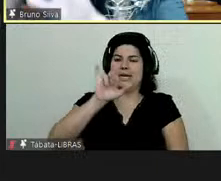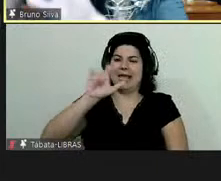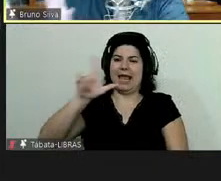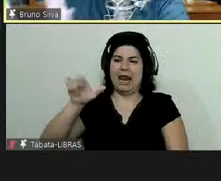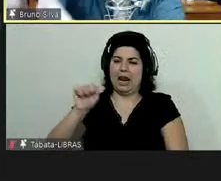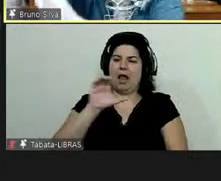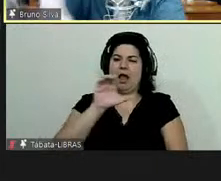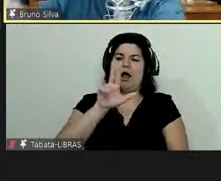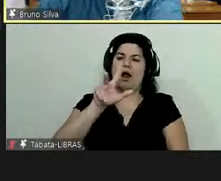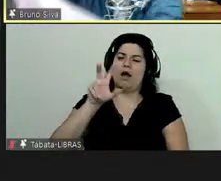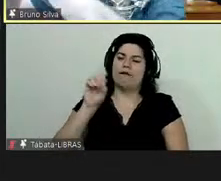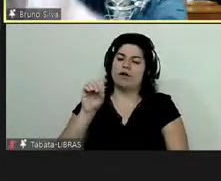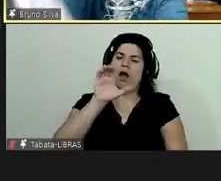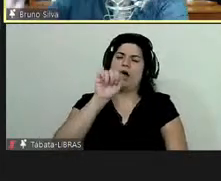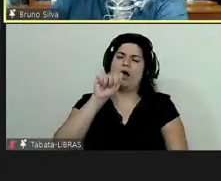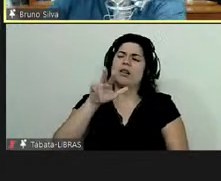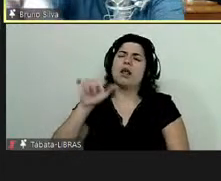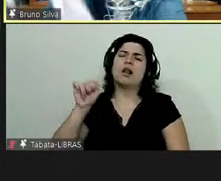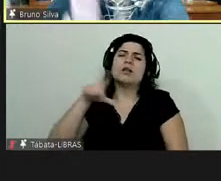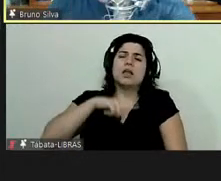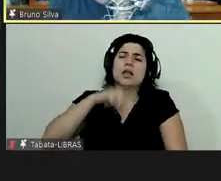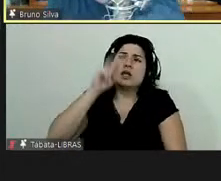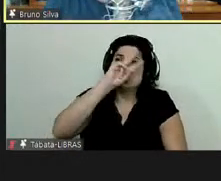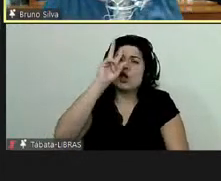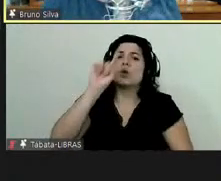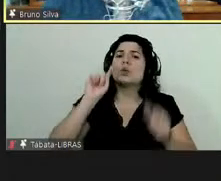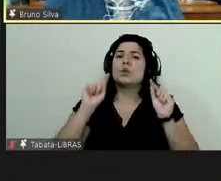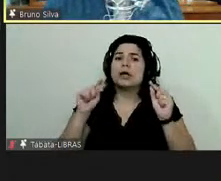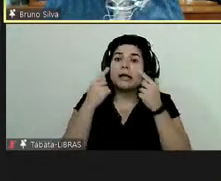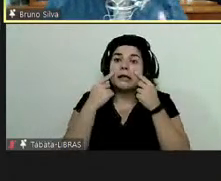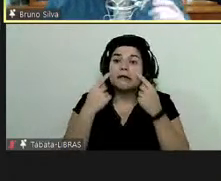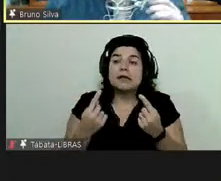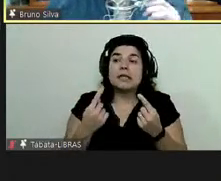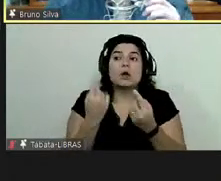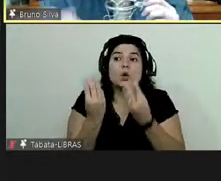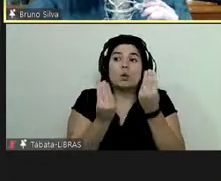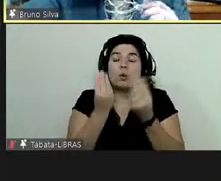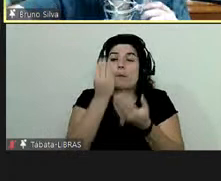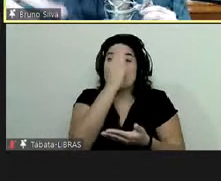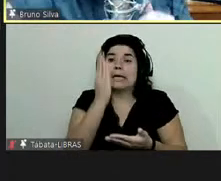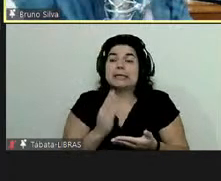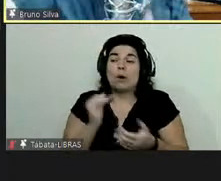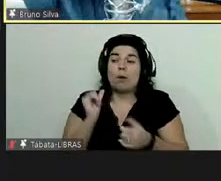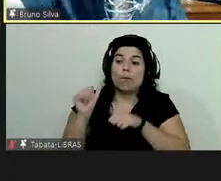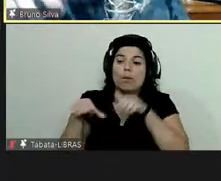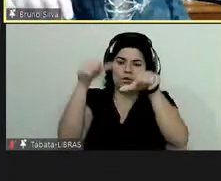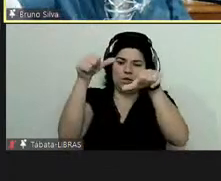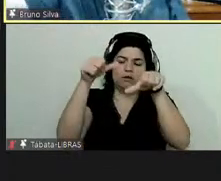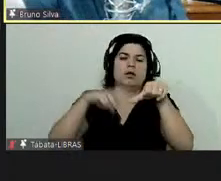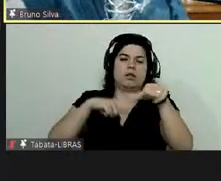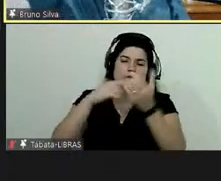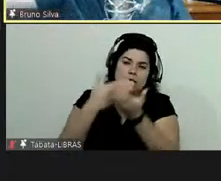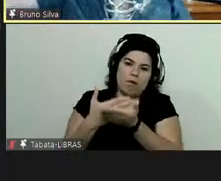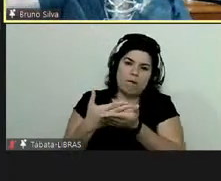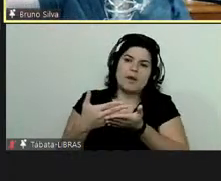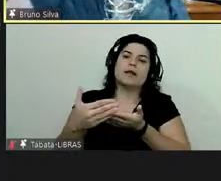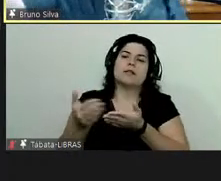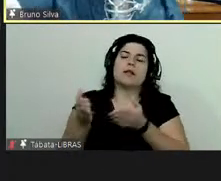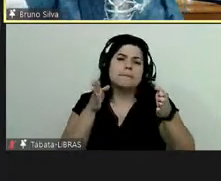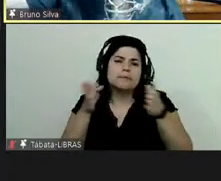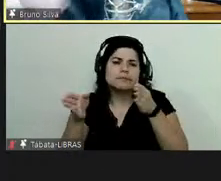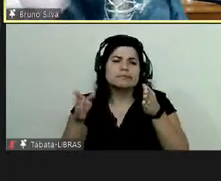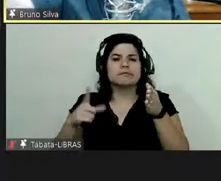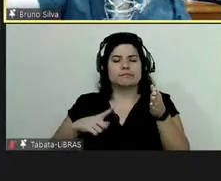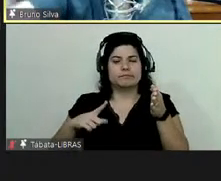mostrado ali o que que você tem você tem a transformação desse Brasil profundo também né você tem essa transformação desse início ali nesse